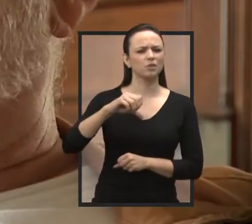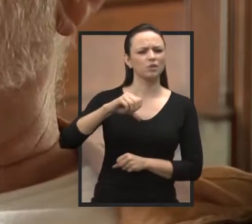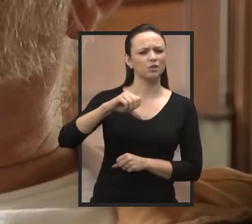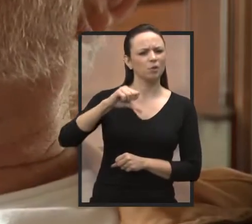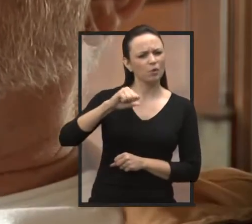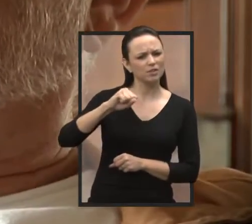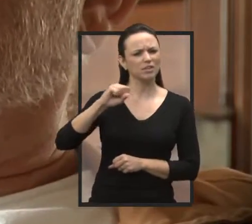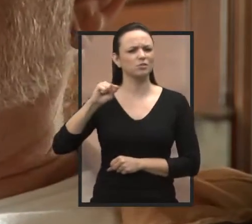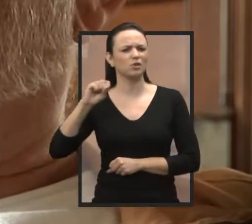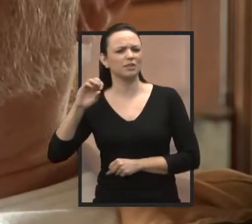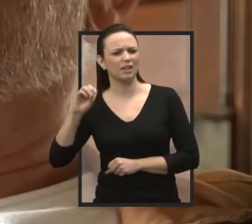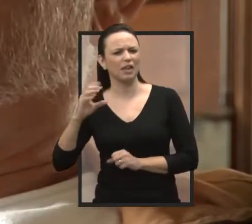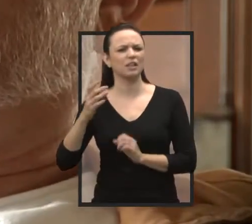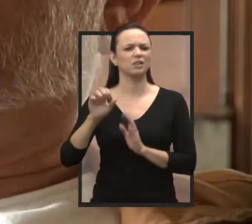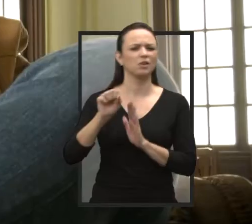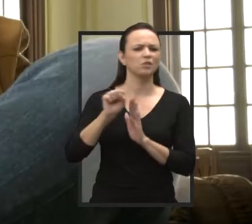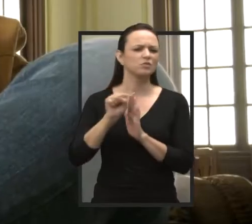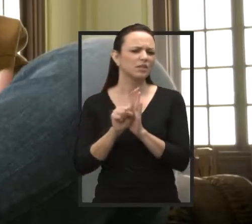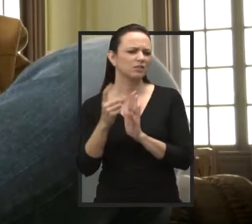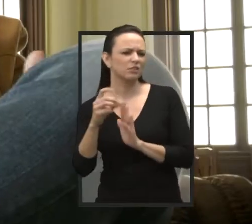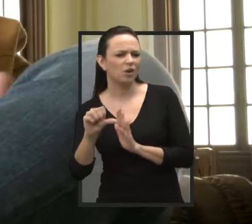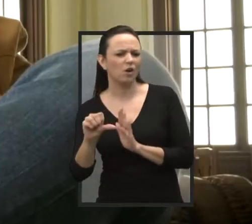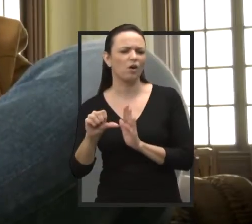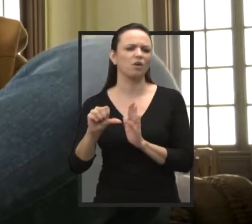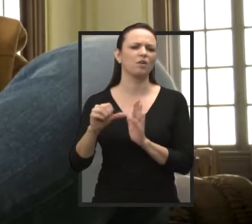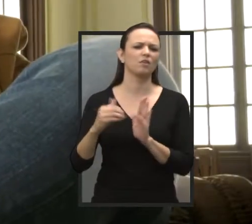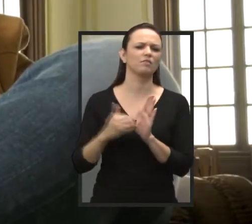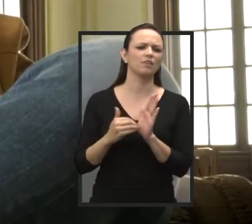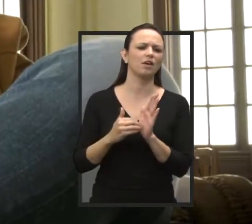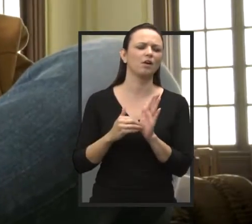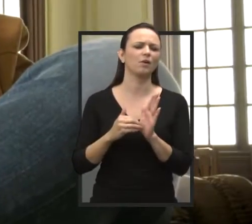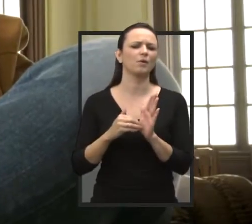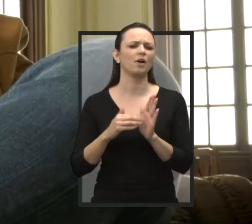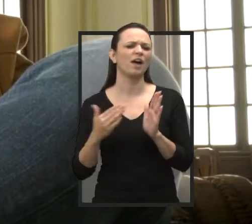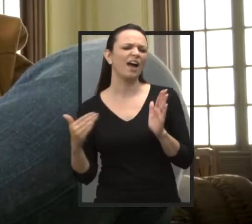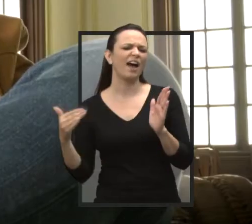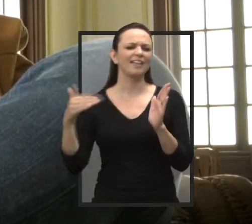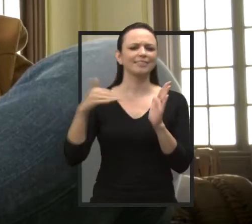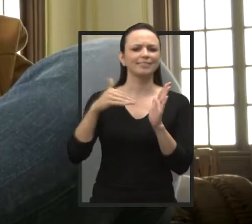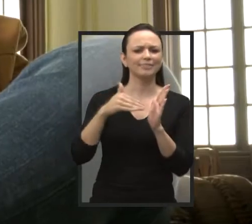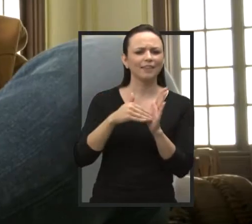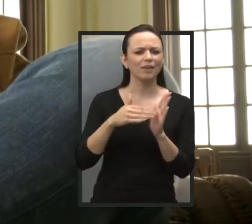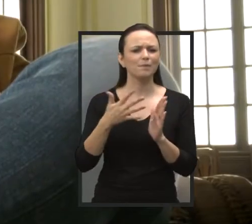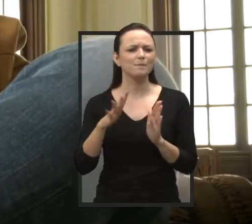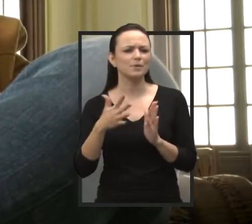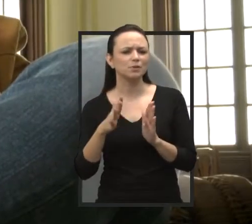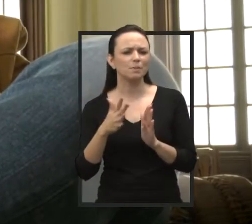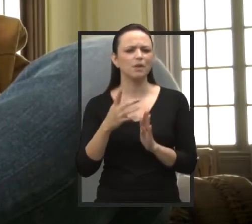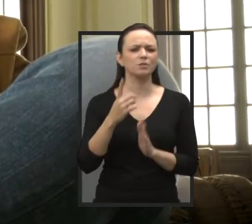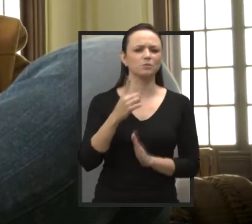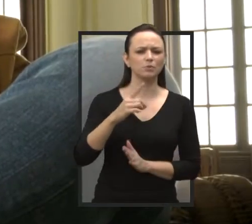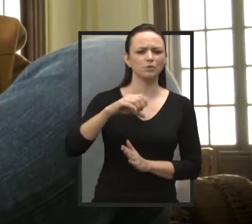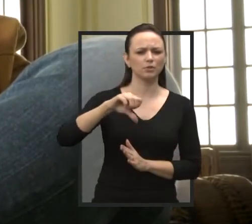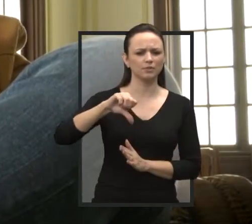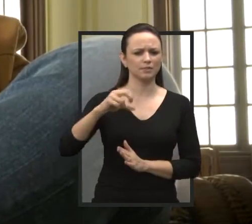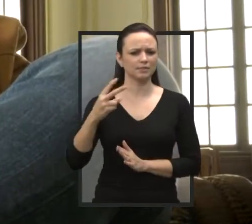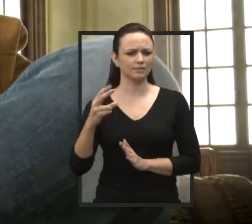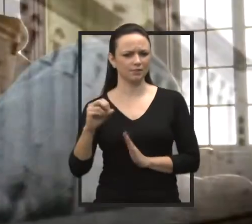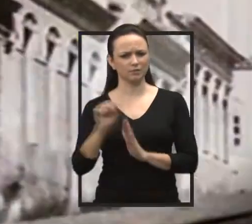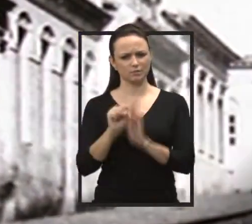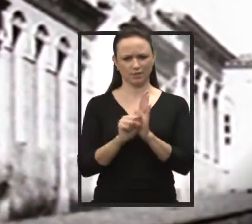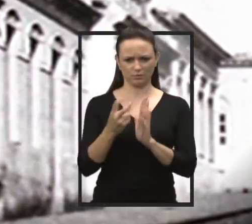80 do século XIX, final do século XIX, e até a década de 20 do século